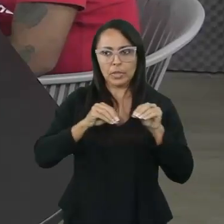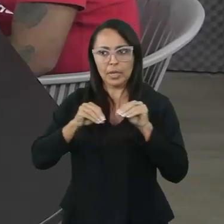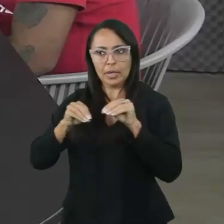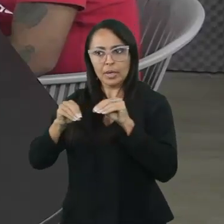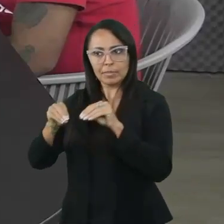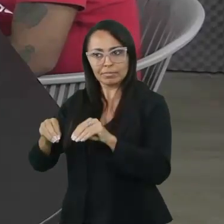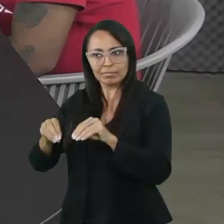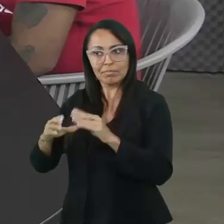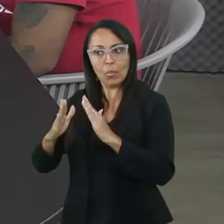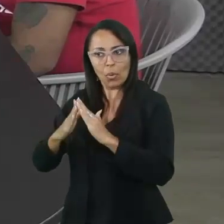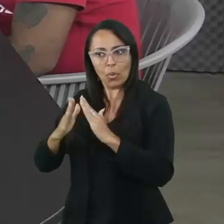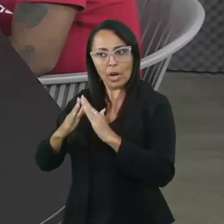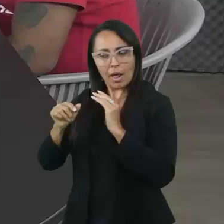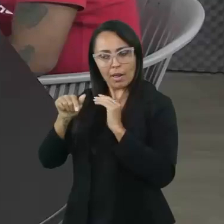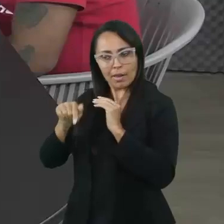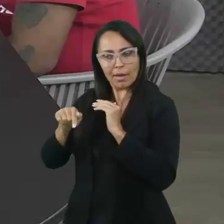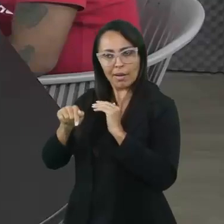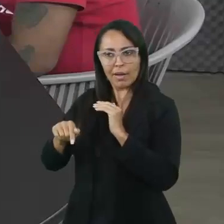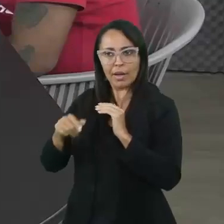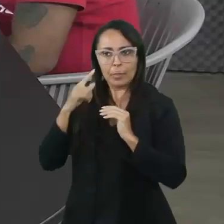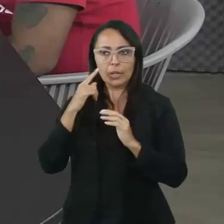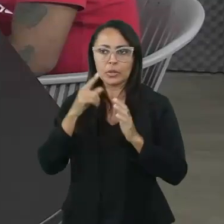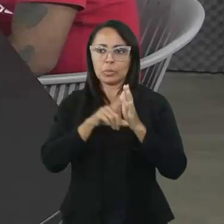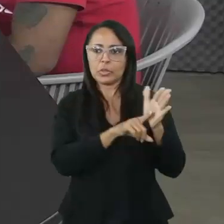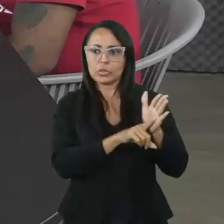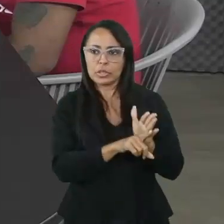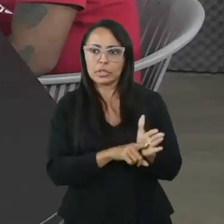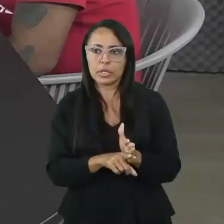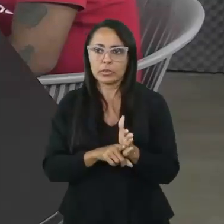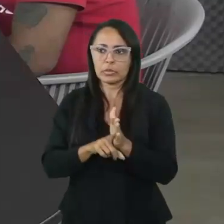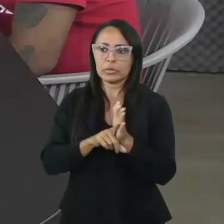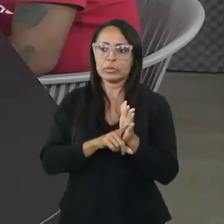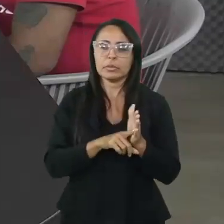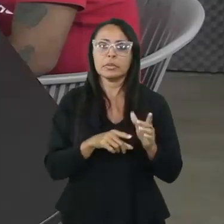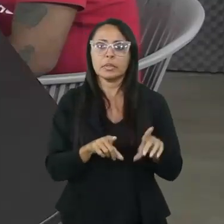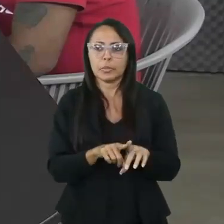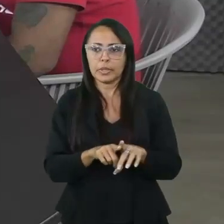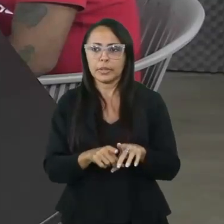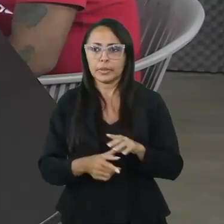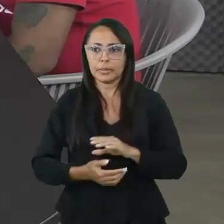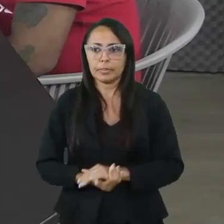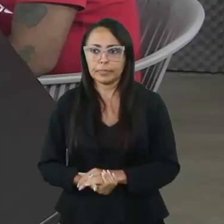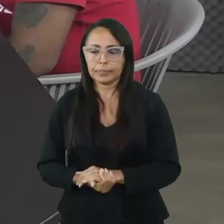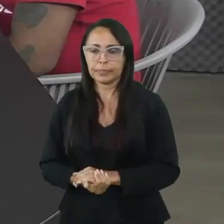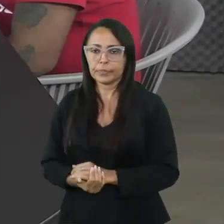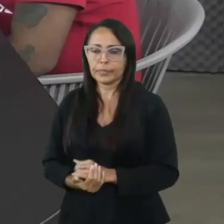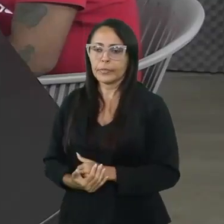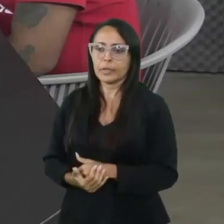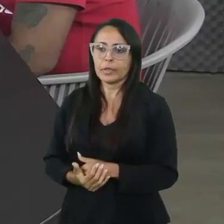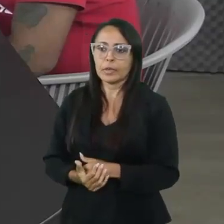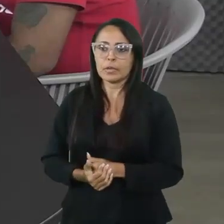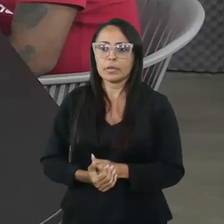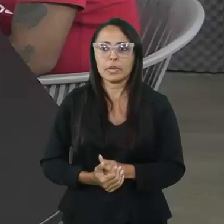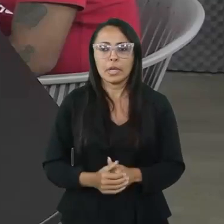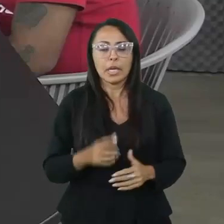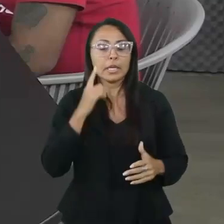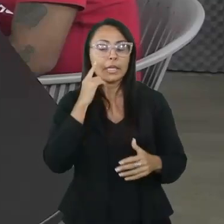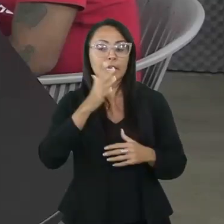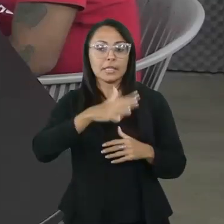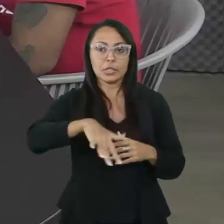lá. Então não foi só para ficar pesquisando, mas a pesquisa, uma coisa levou a outra. Ajudou, basicamente né? é isso, né? E a Brasília é esse